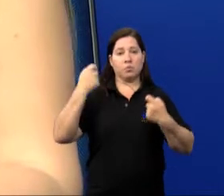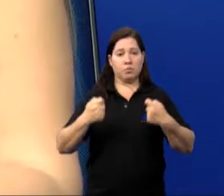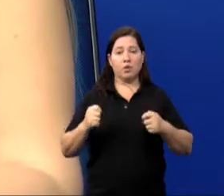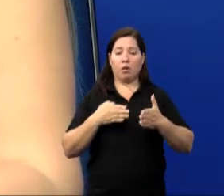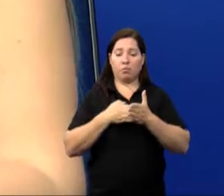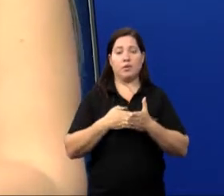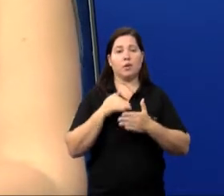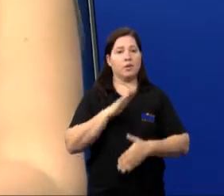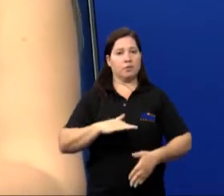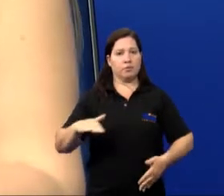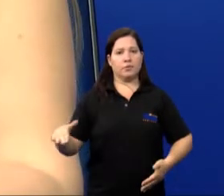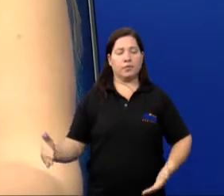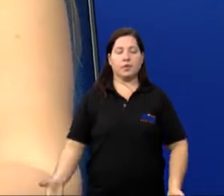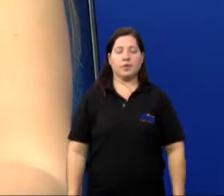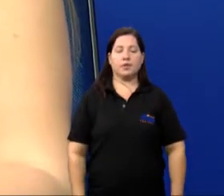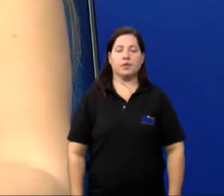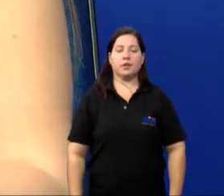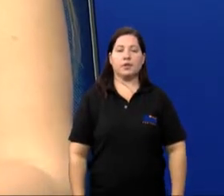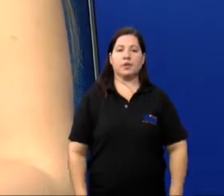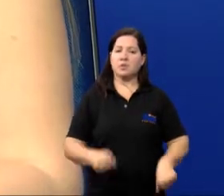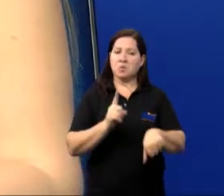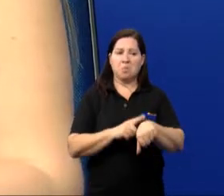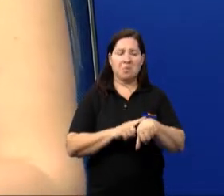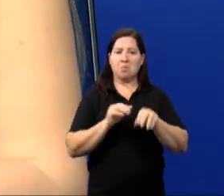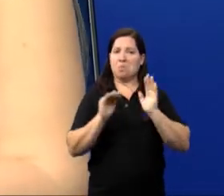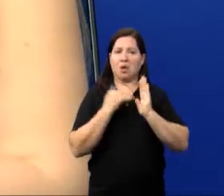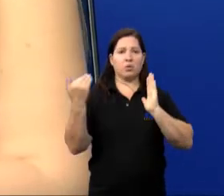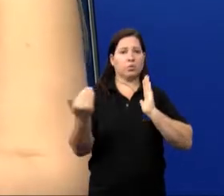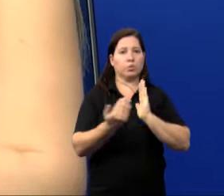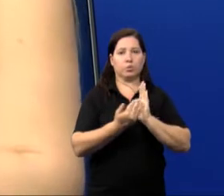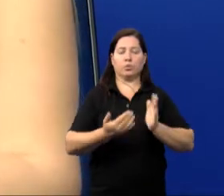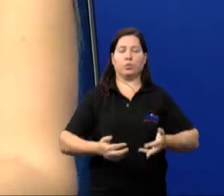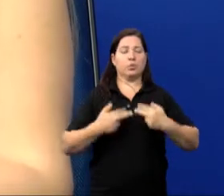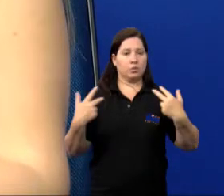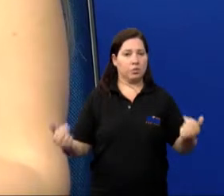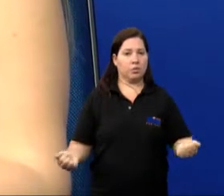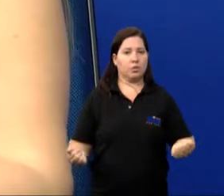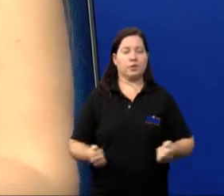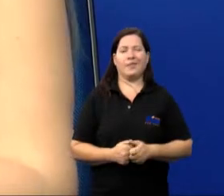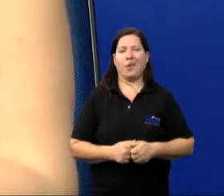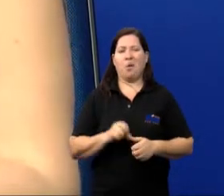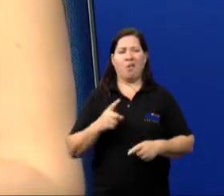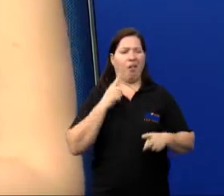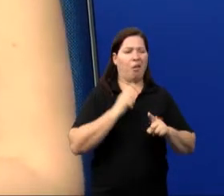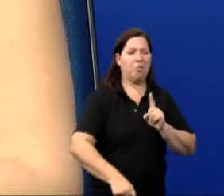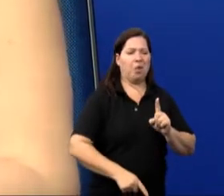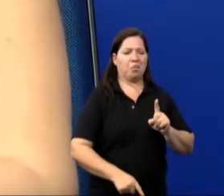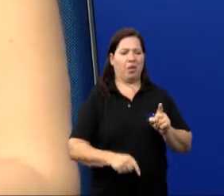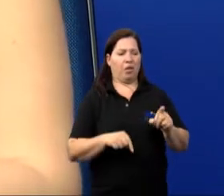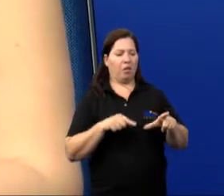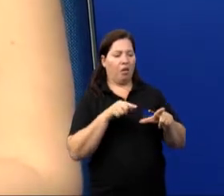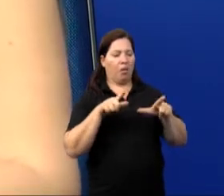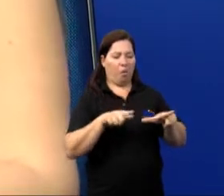tudo, né? E eu não acho que deve também ser, não, ninguém vai mais usar tablet, não pode mais